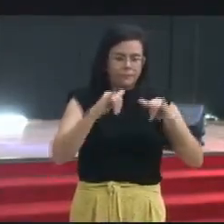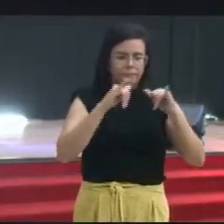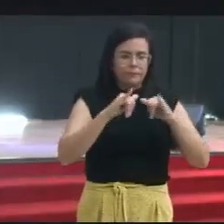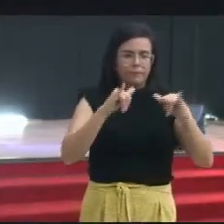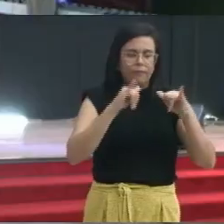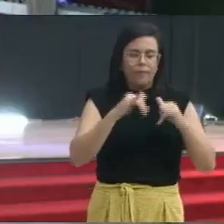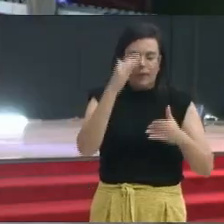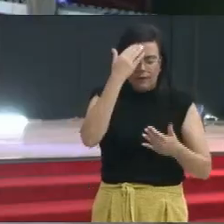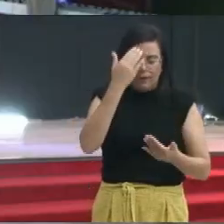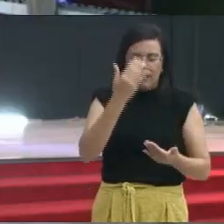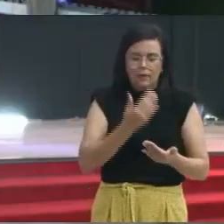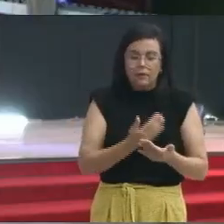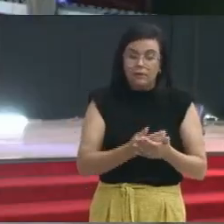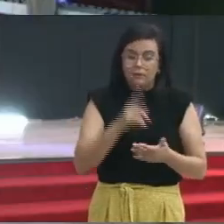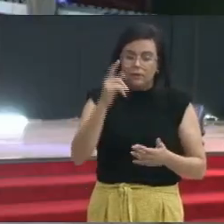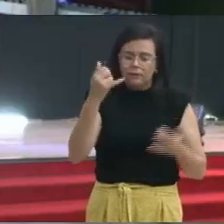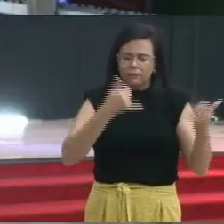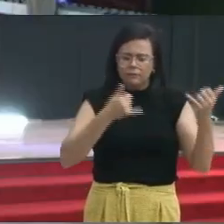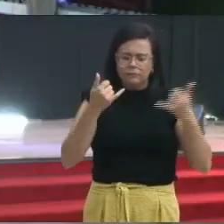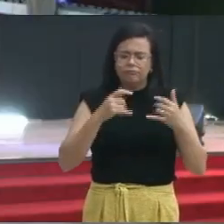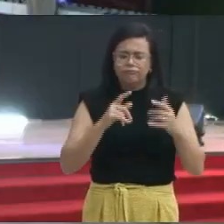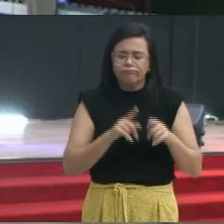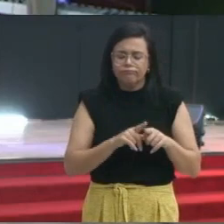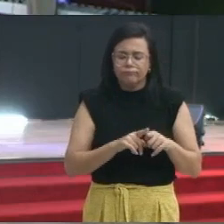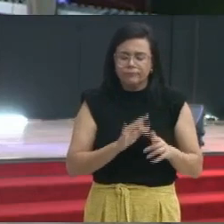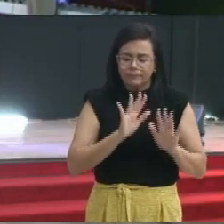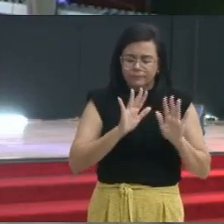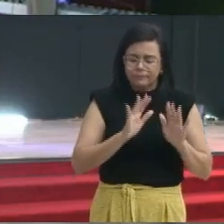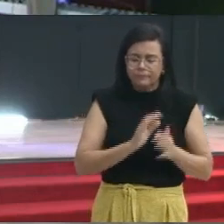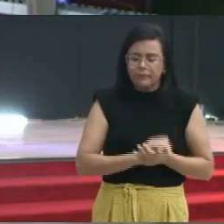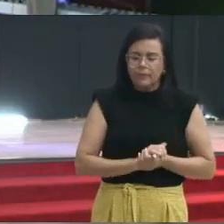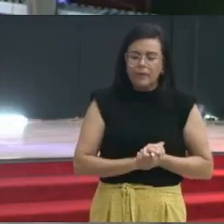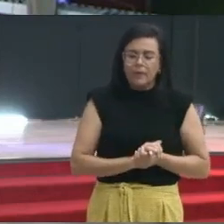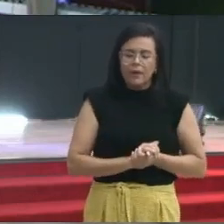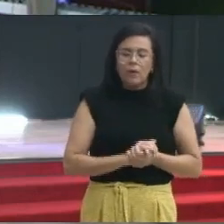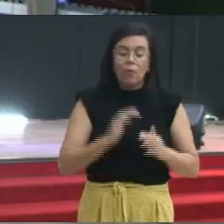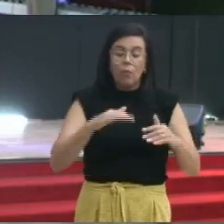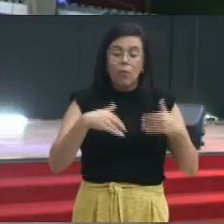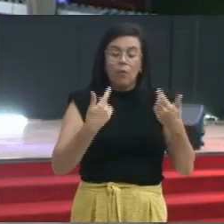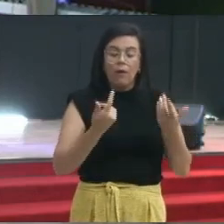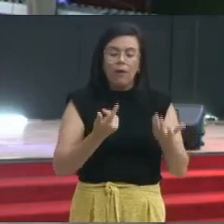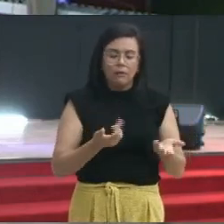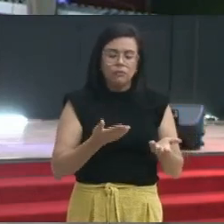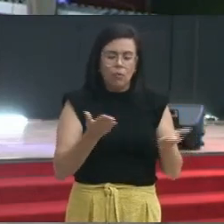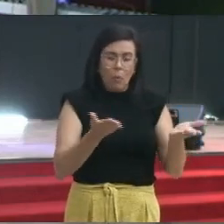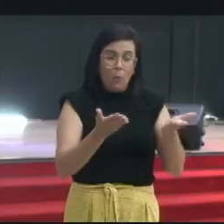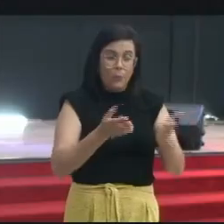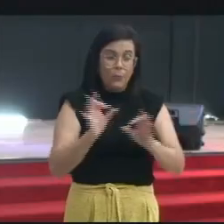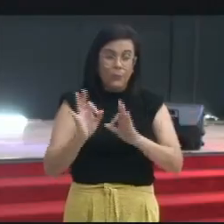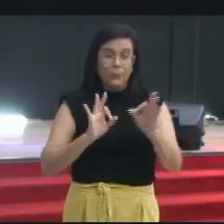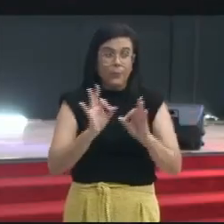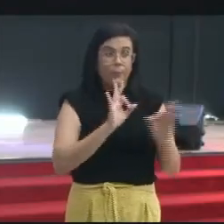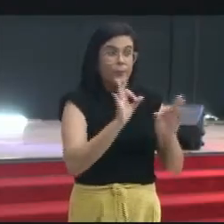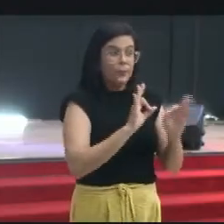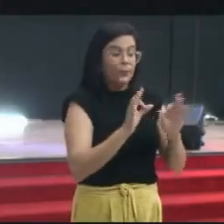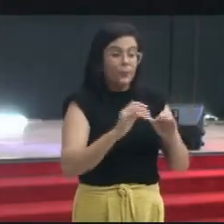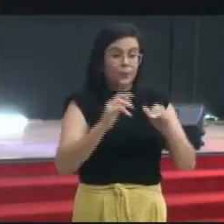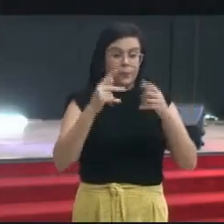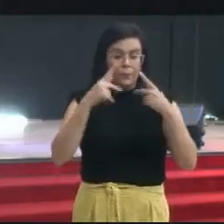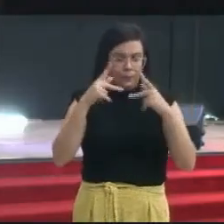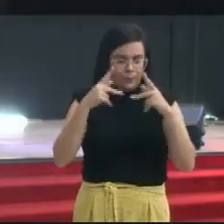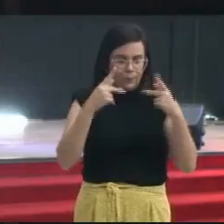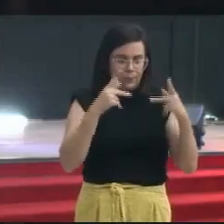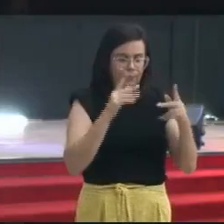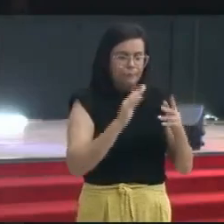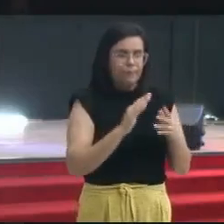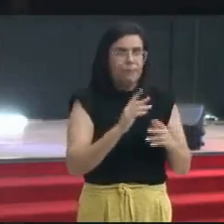creio que Deus está falando comigo. Quando eu estava preparando essa ministração, Deus colocou